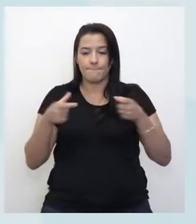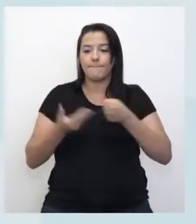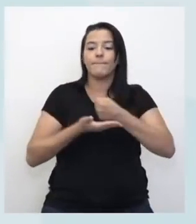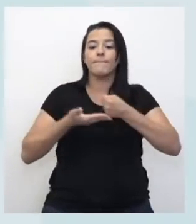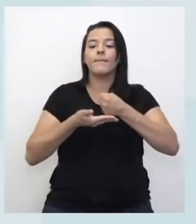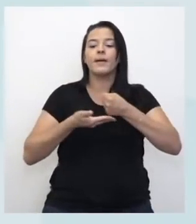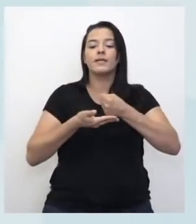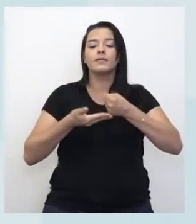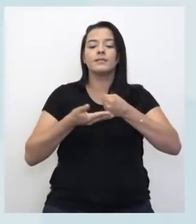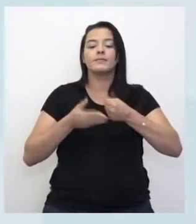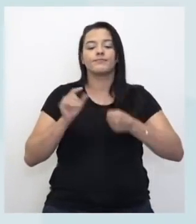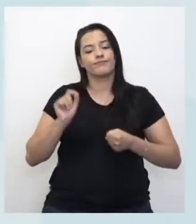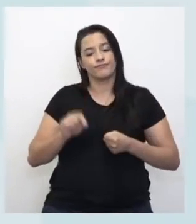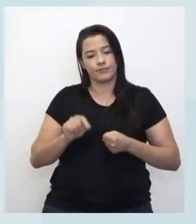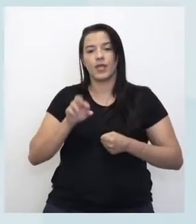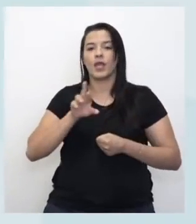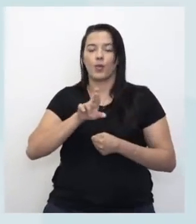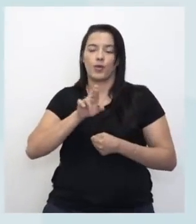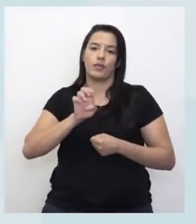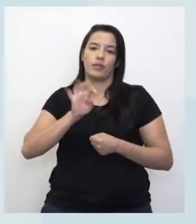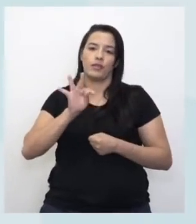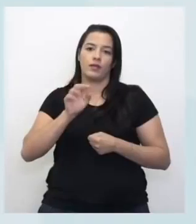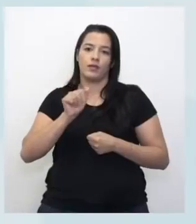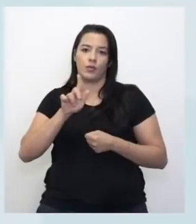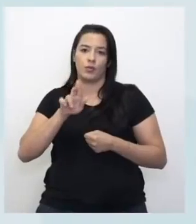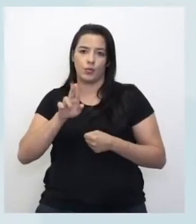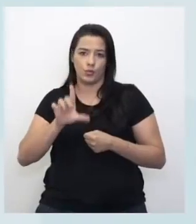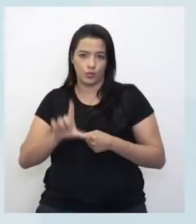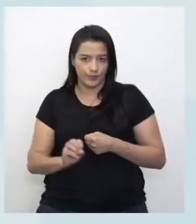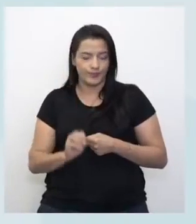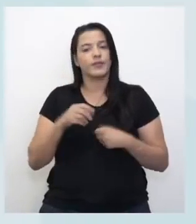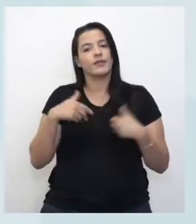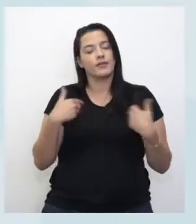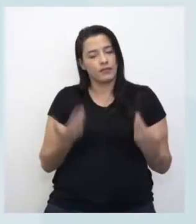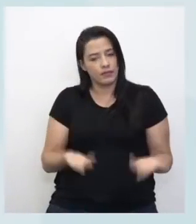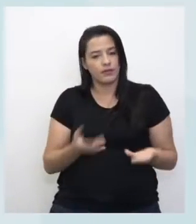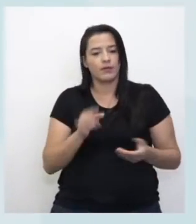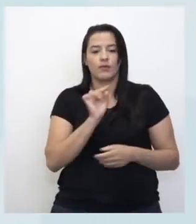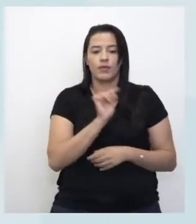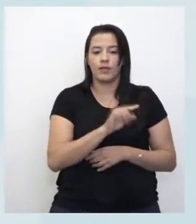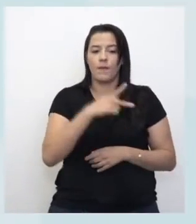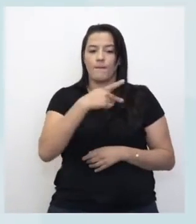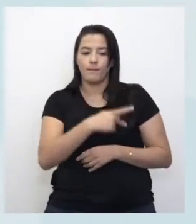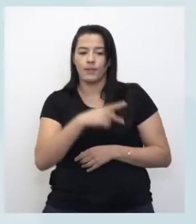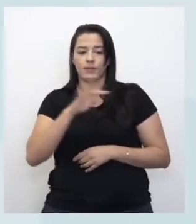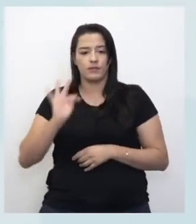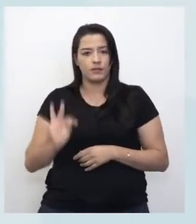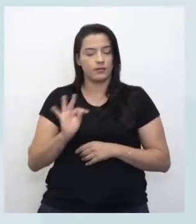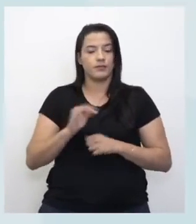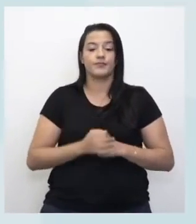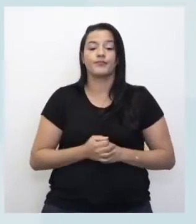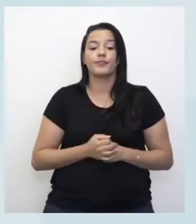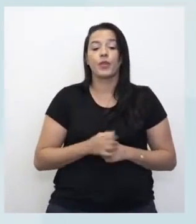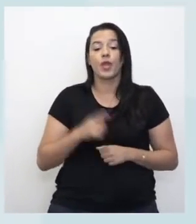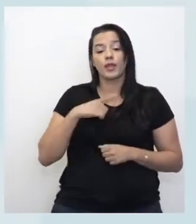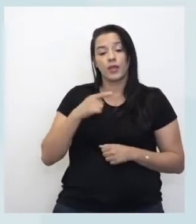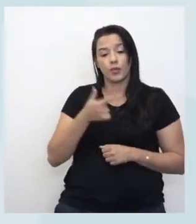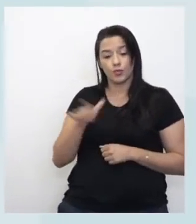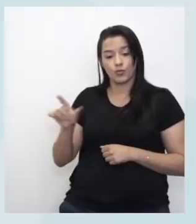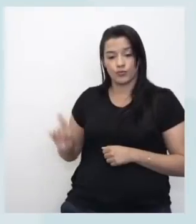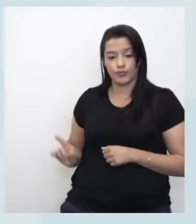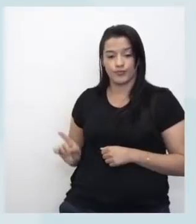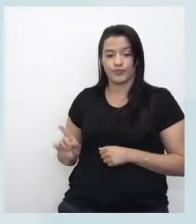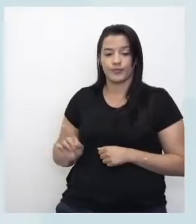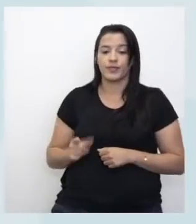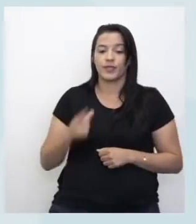que eu tenho um retângulo, então prisma de base retangular. Nesta última,